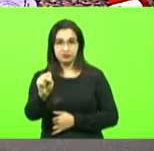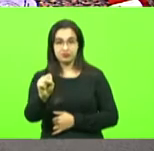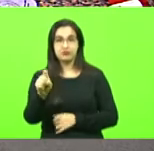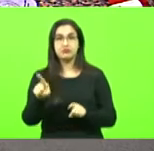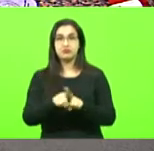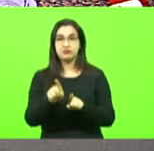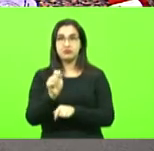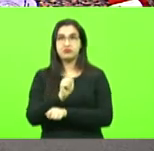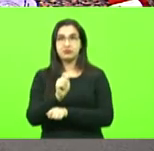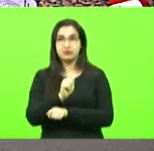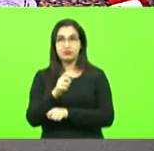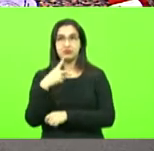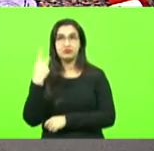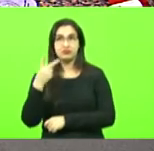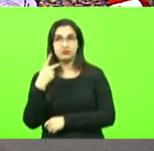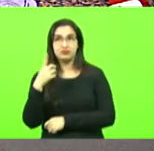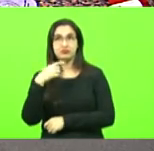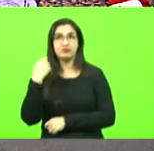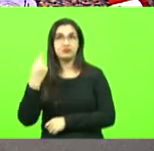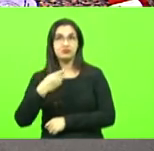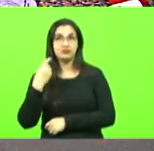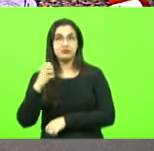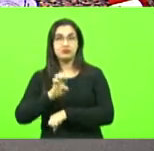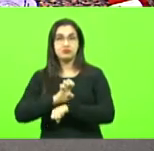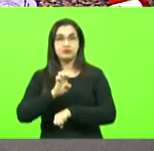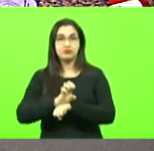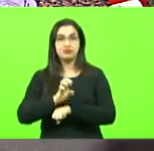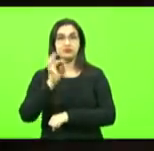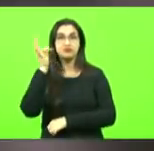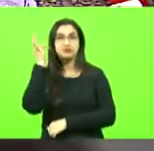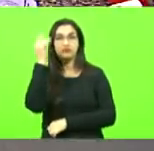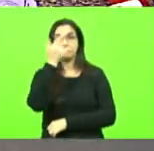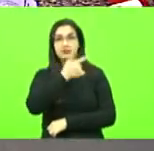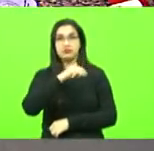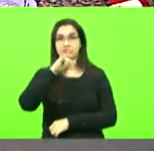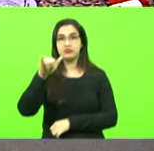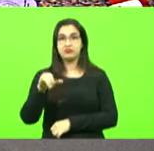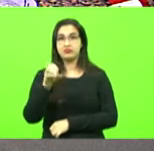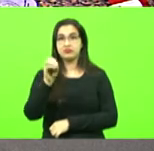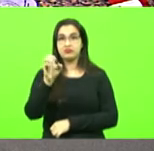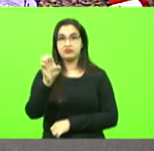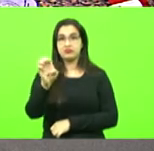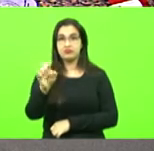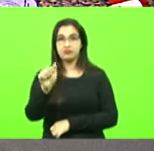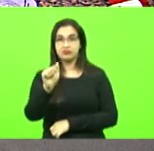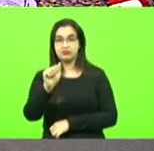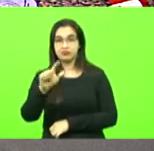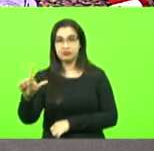parlamentar do excelentíssimo senhor deputado estadual, Fabiano da Luz, Joel José Tomasi.